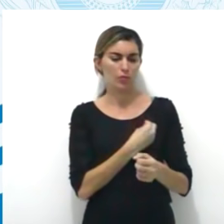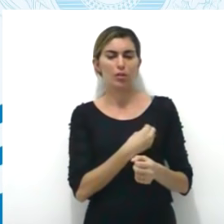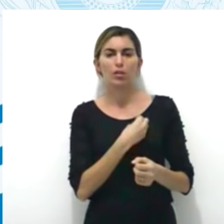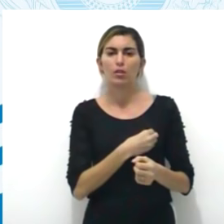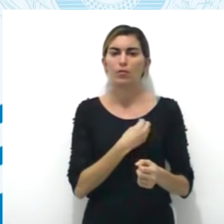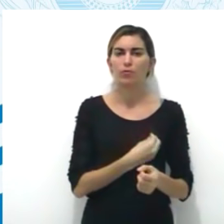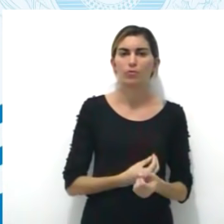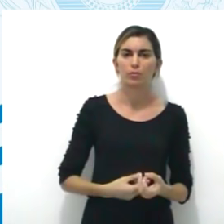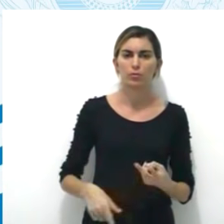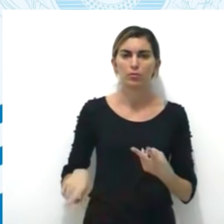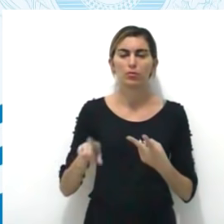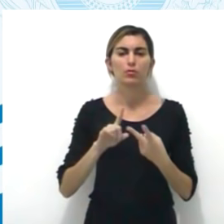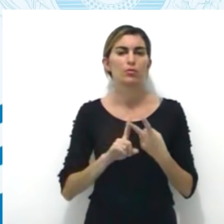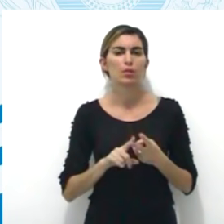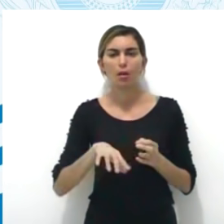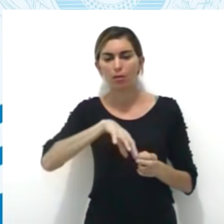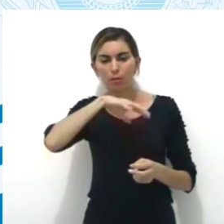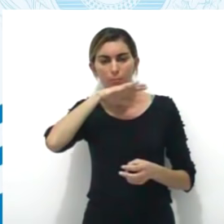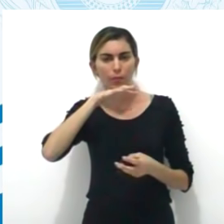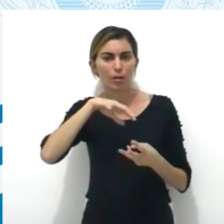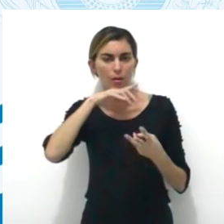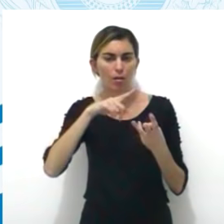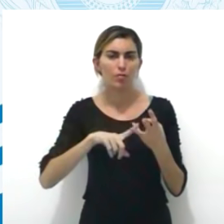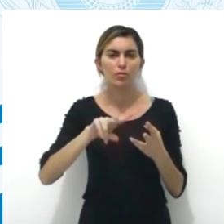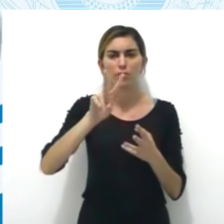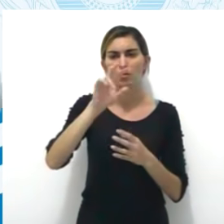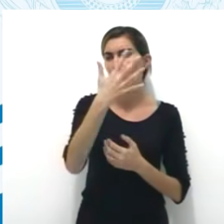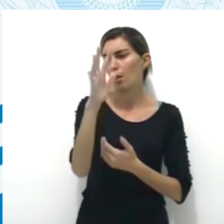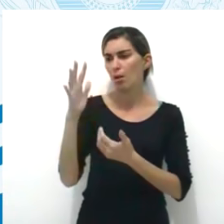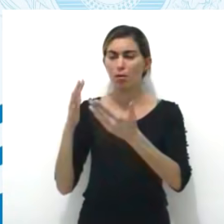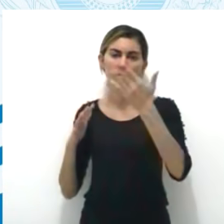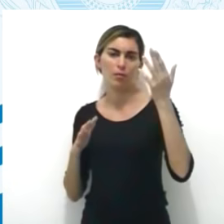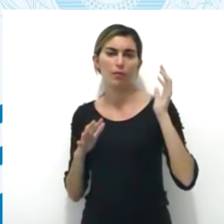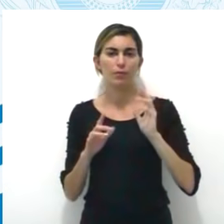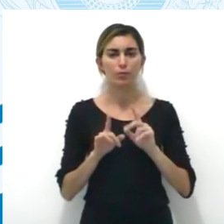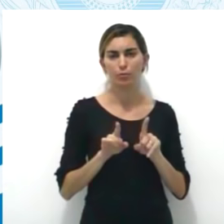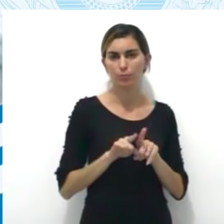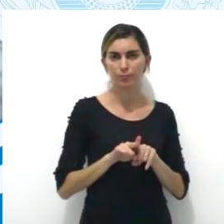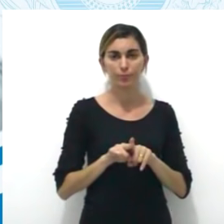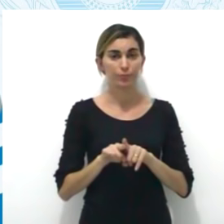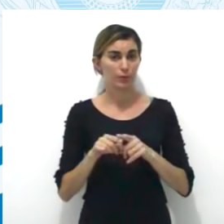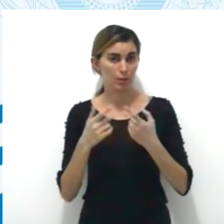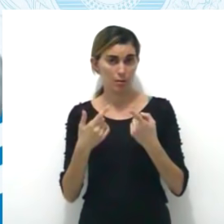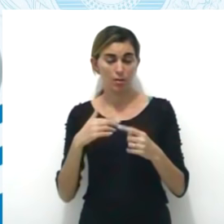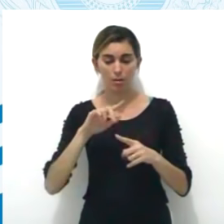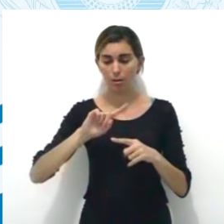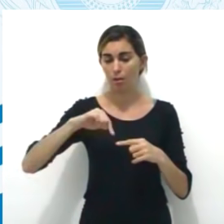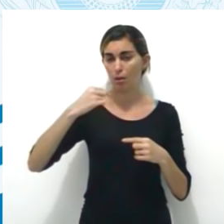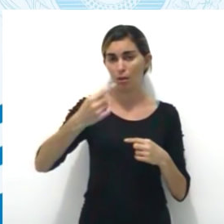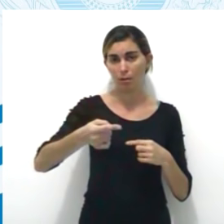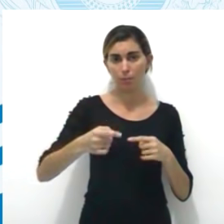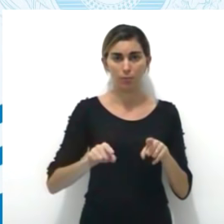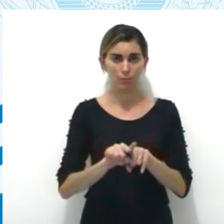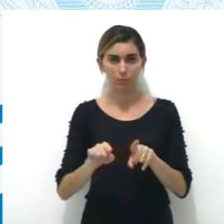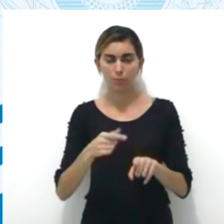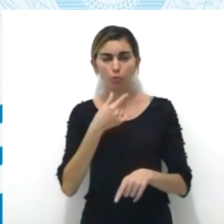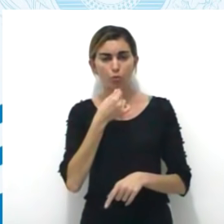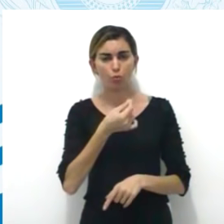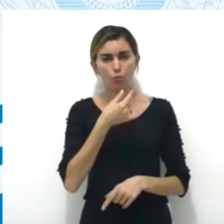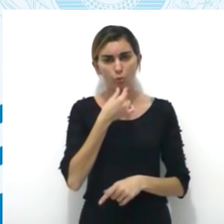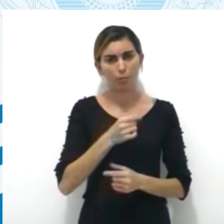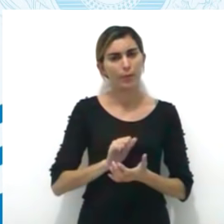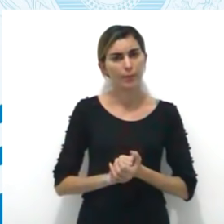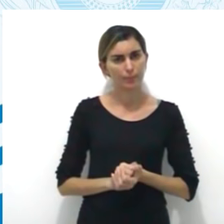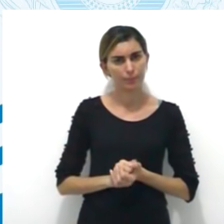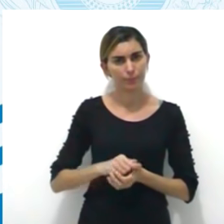seres vivos, animais, vegetais, é isso. A seguir, teria feito